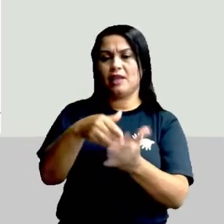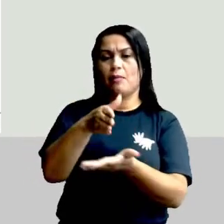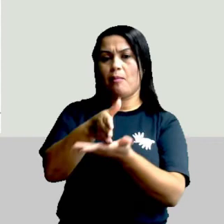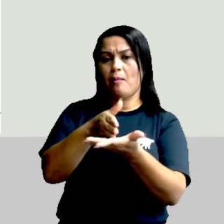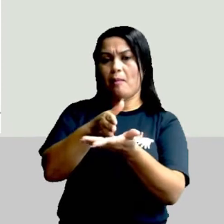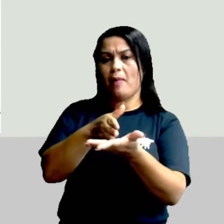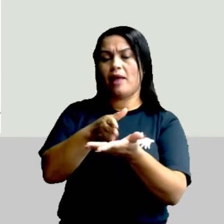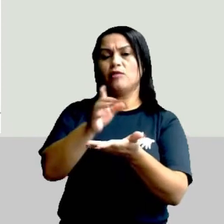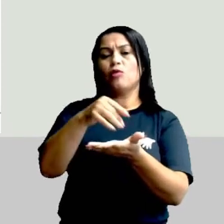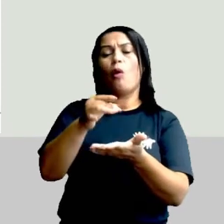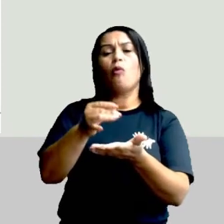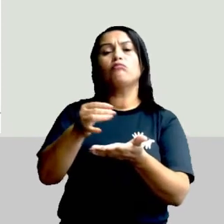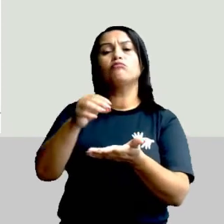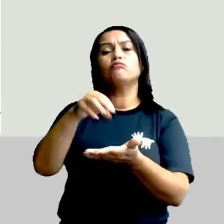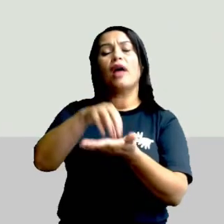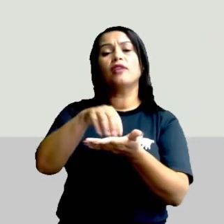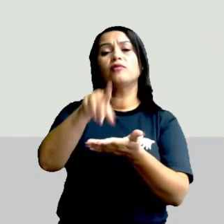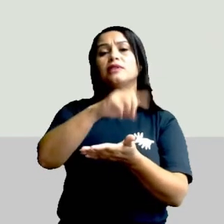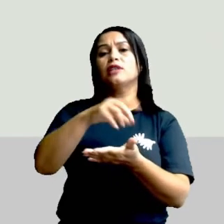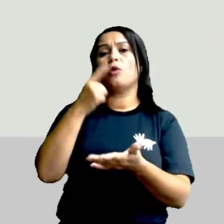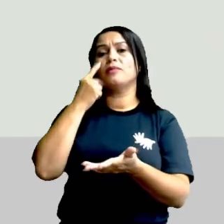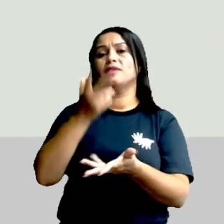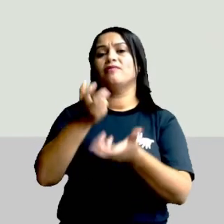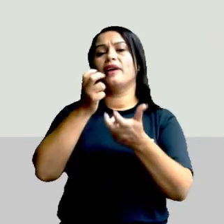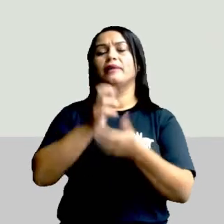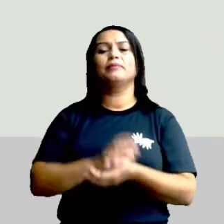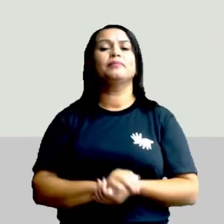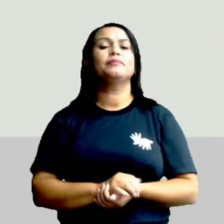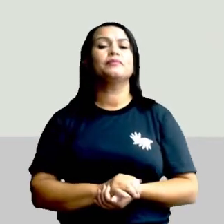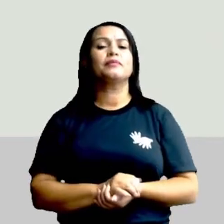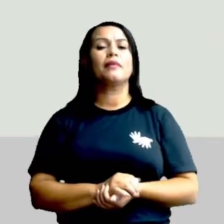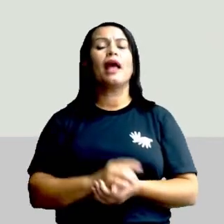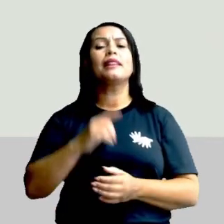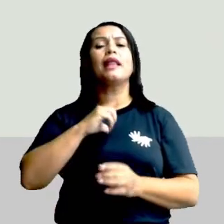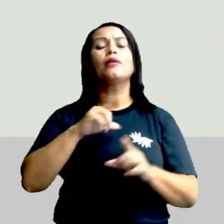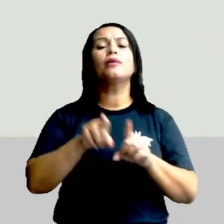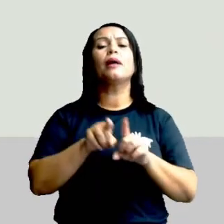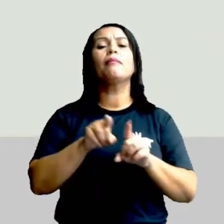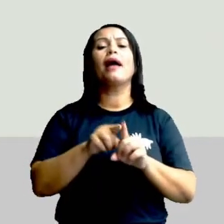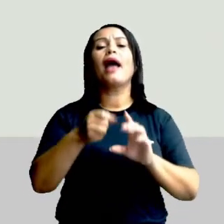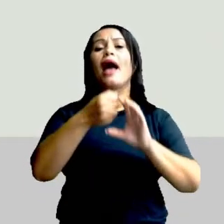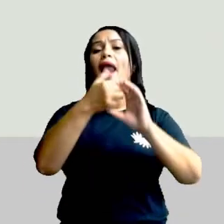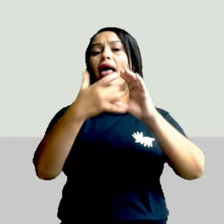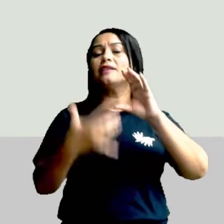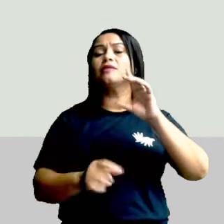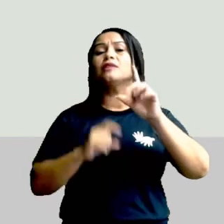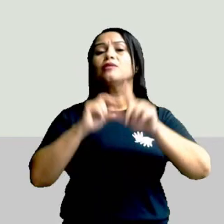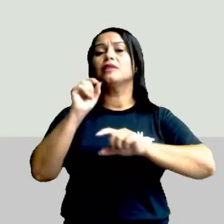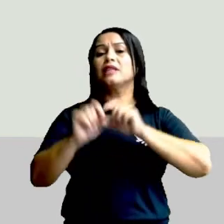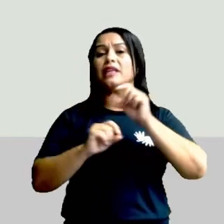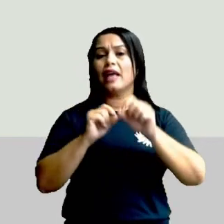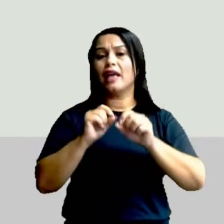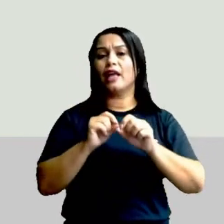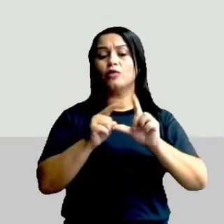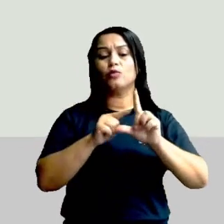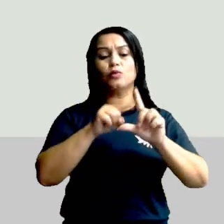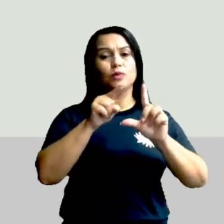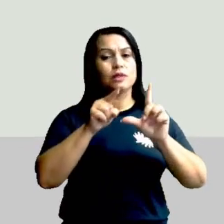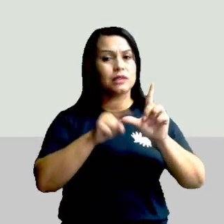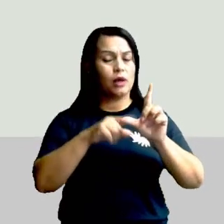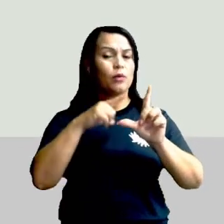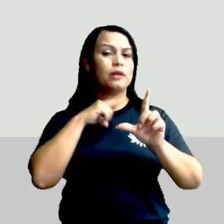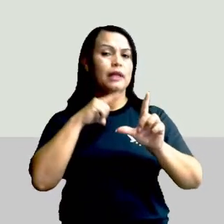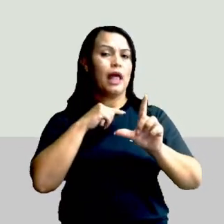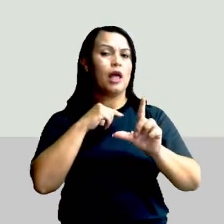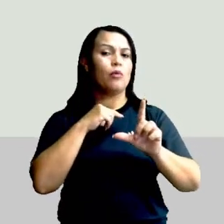vocês observarem Tá certo a classificação dos ângulos Olha aí então